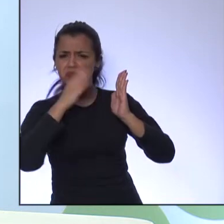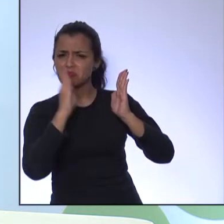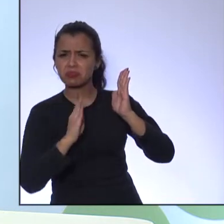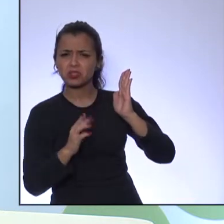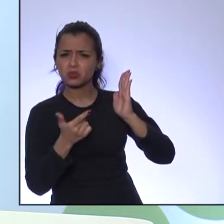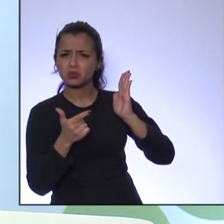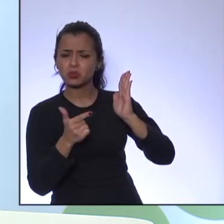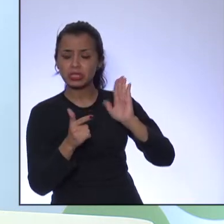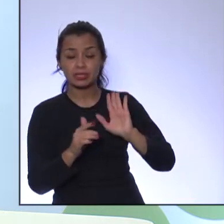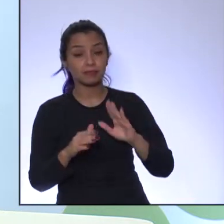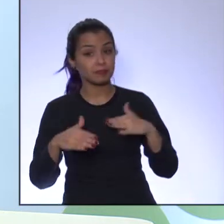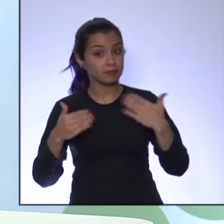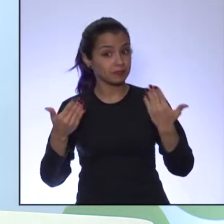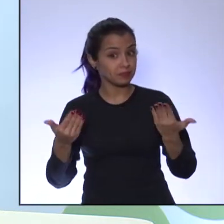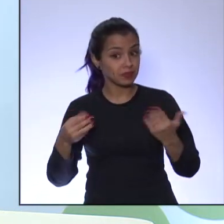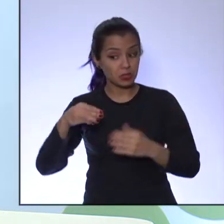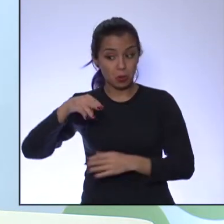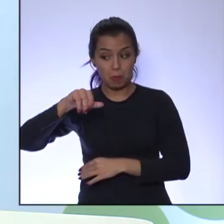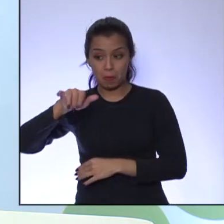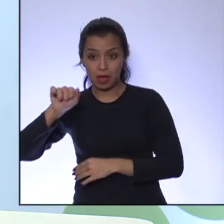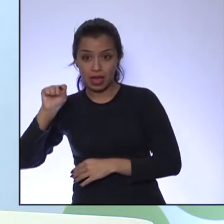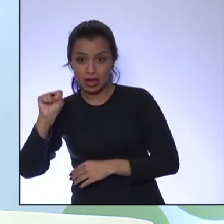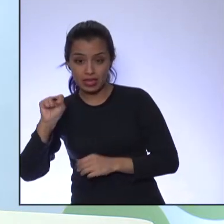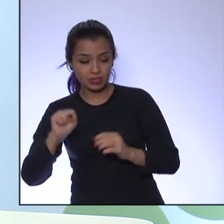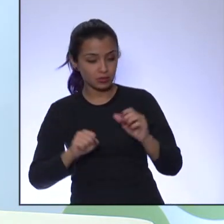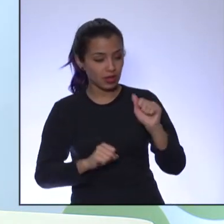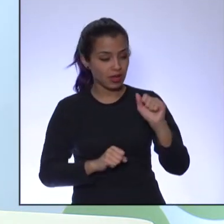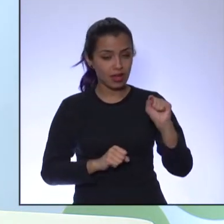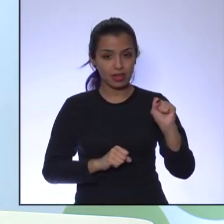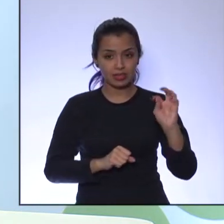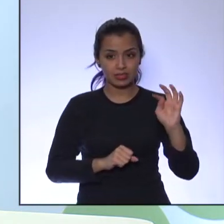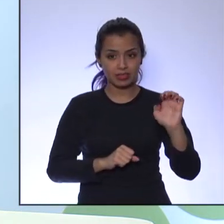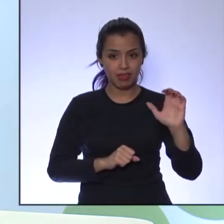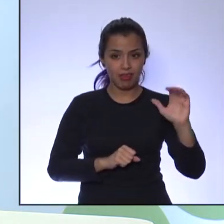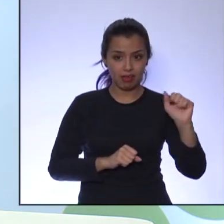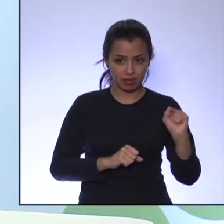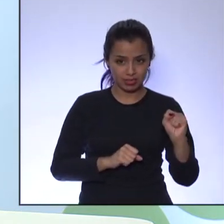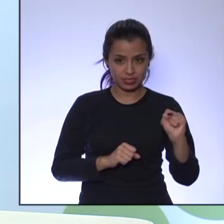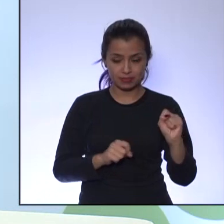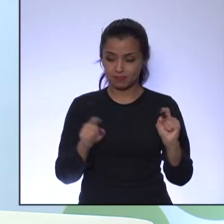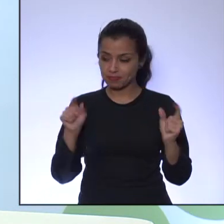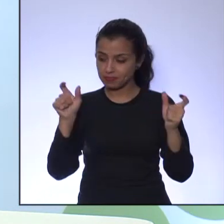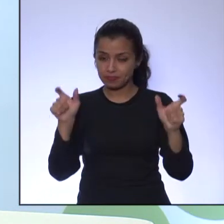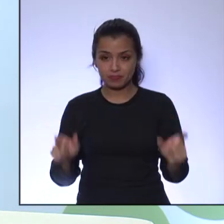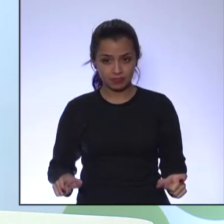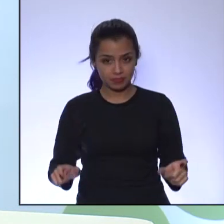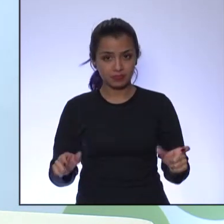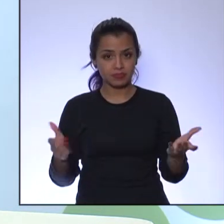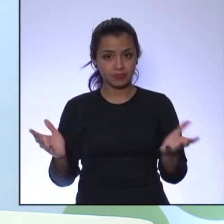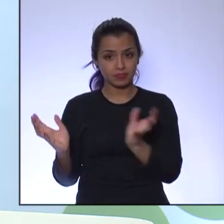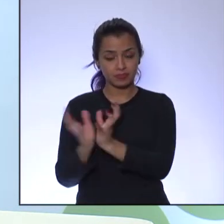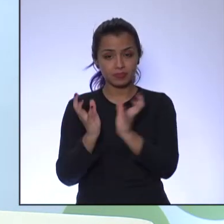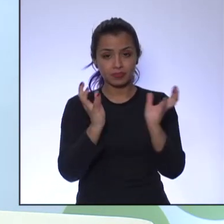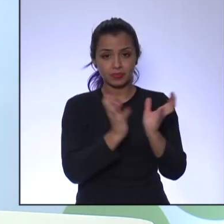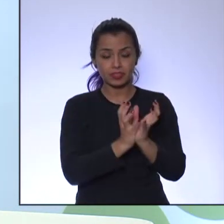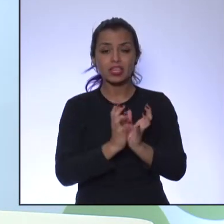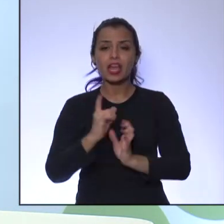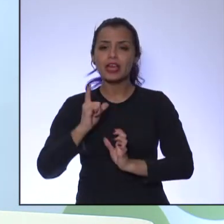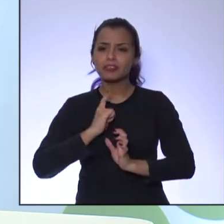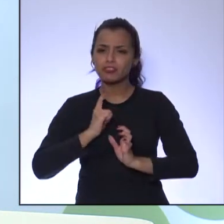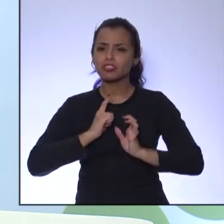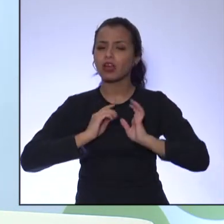Essa população, né, os maias, os incas e os astecas, eles tinham avançados desenvolvimentos, principalmente